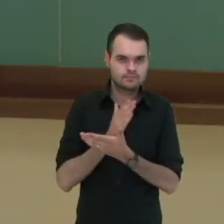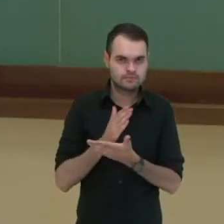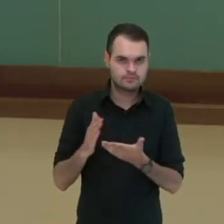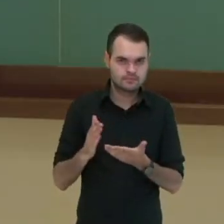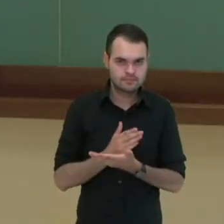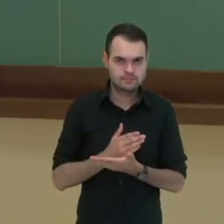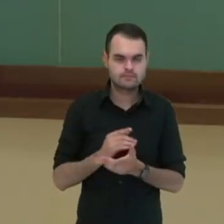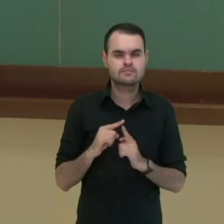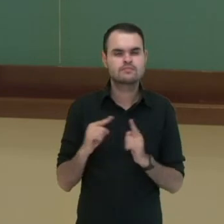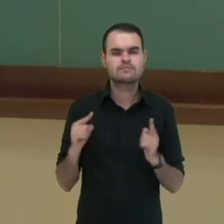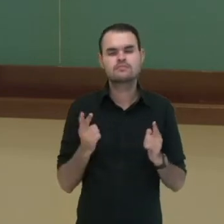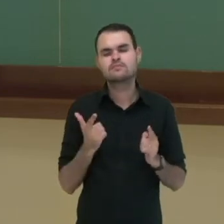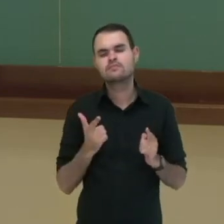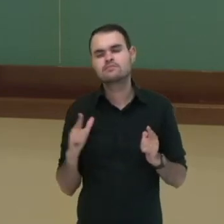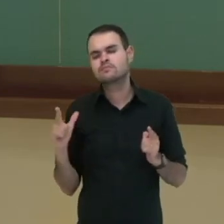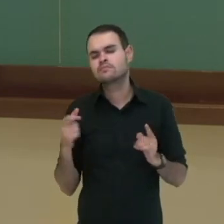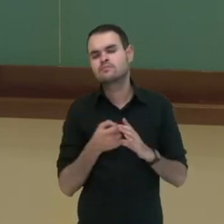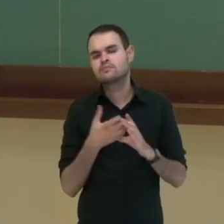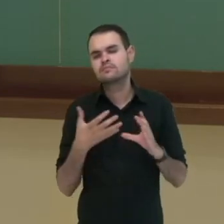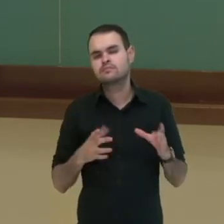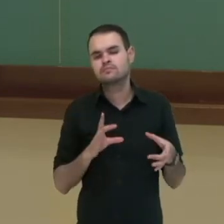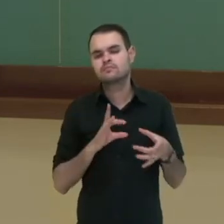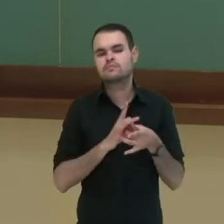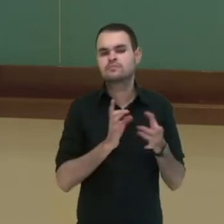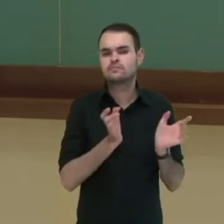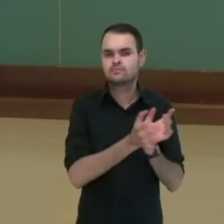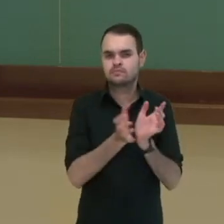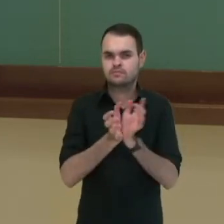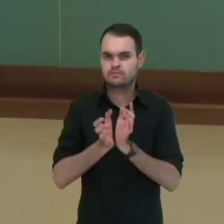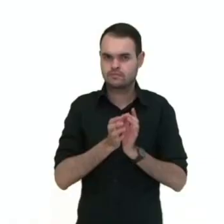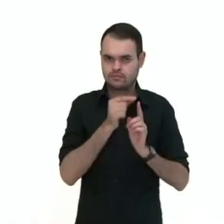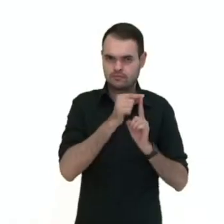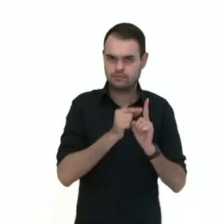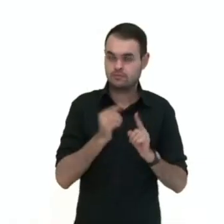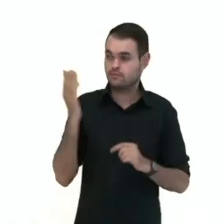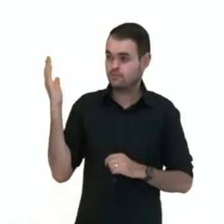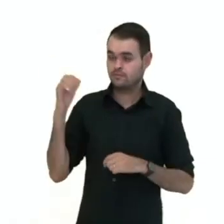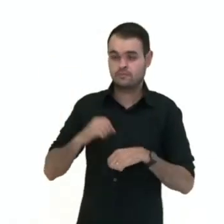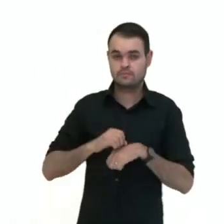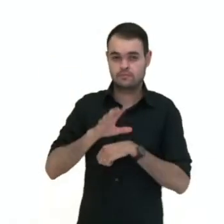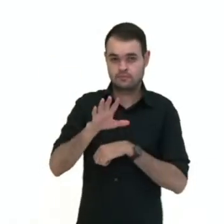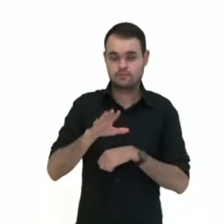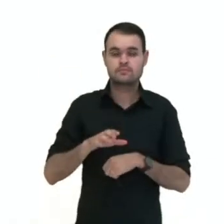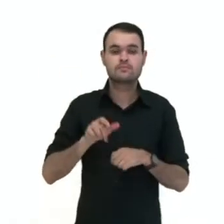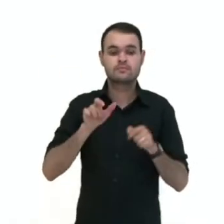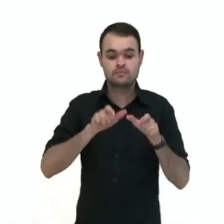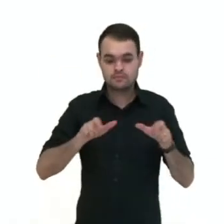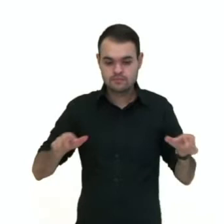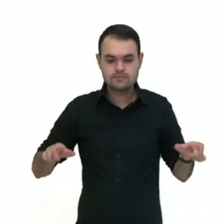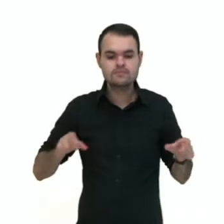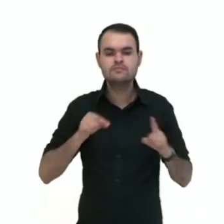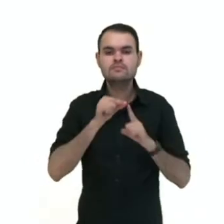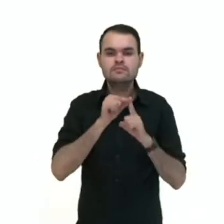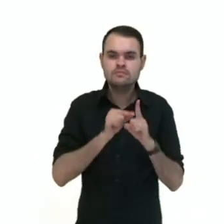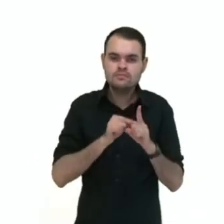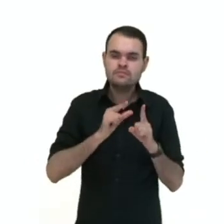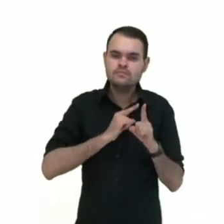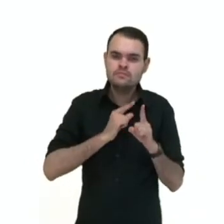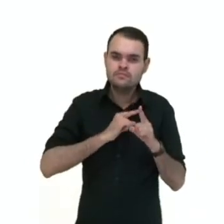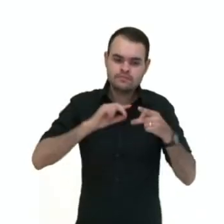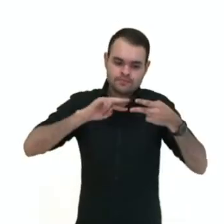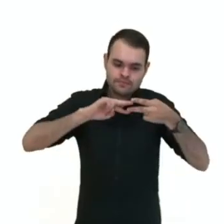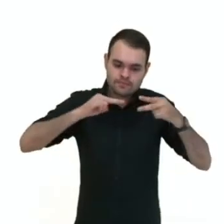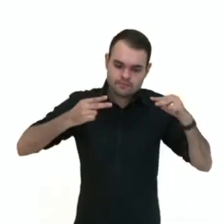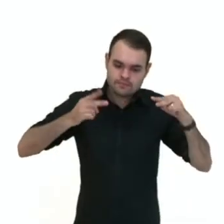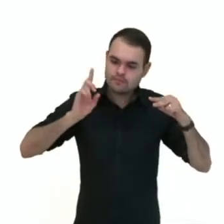são as demais? Quais são as outras características para classificar uma espécie? É esta. As espécies possuem o quê?